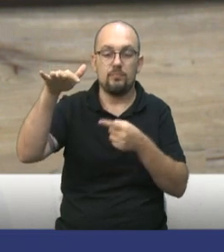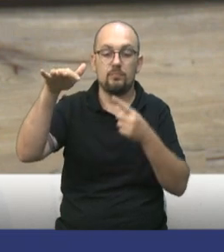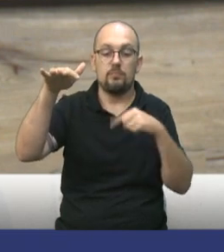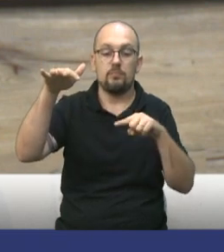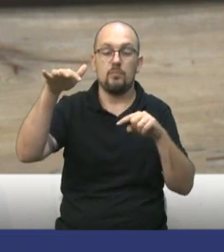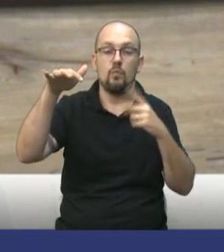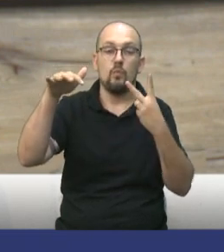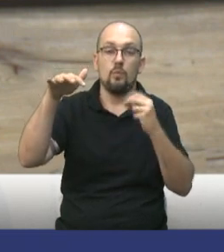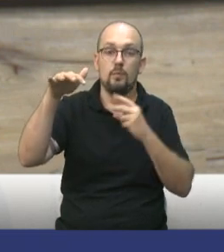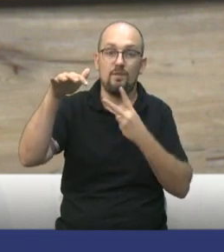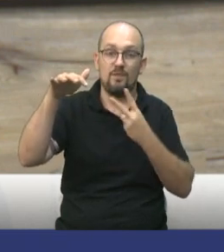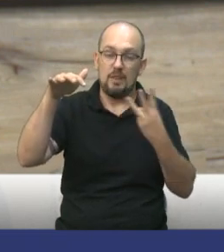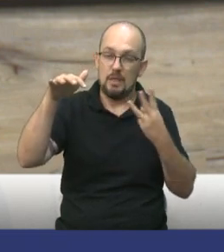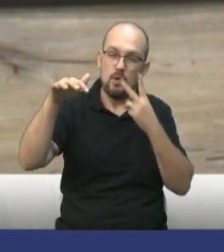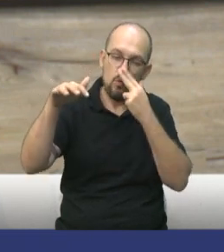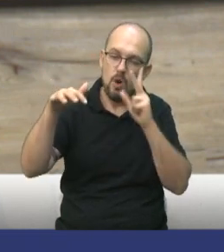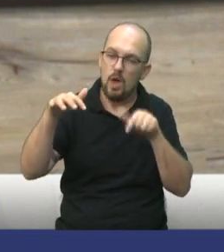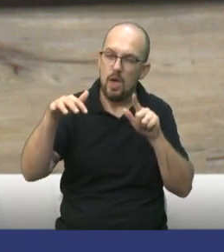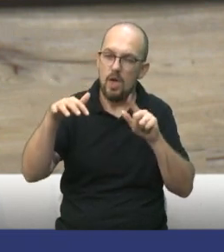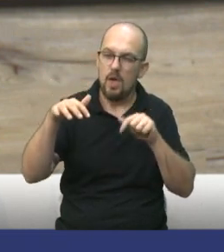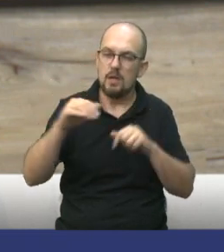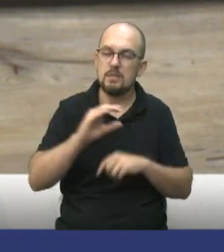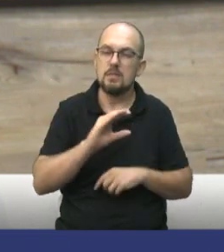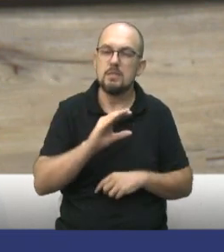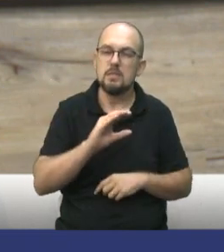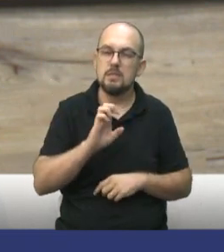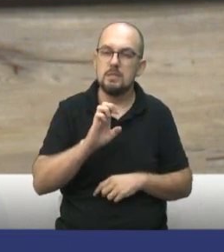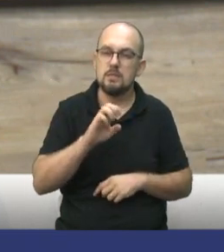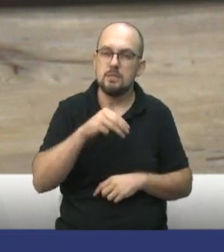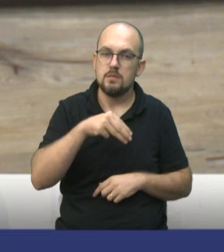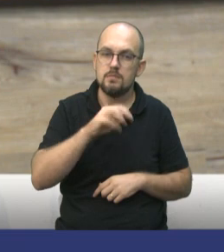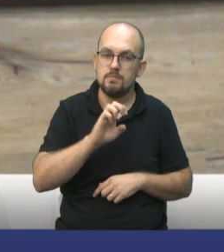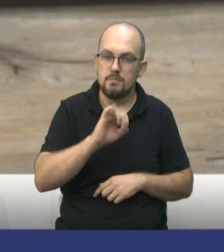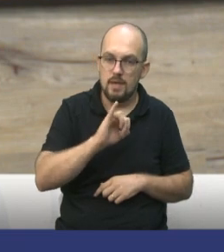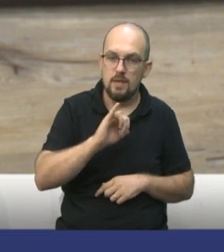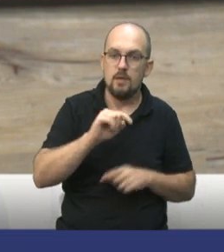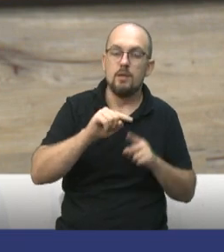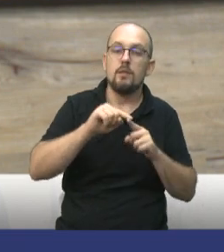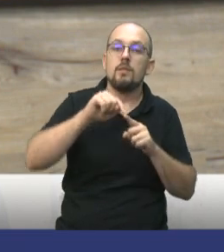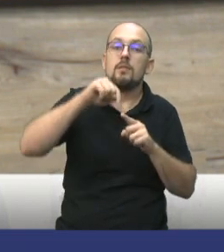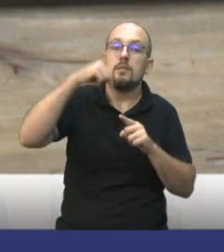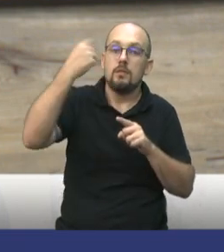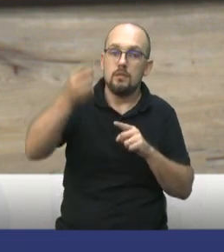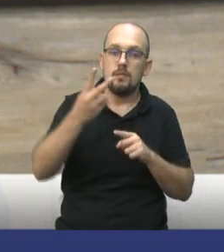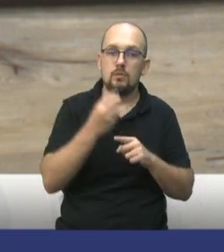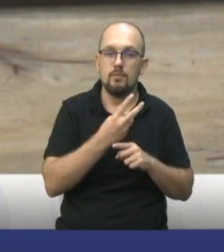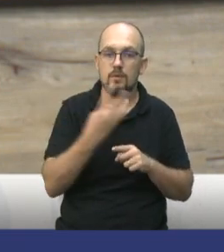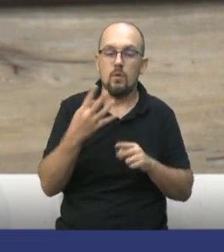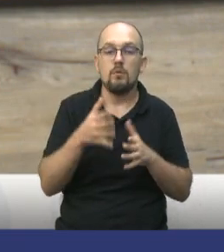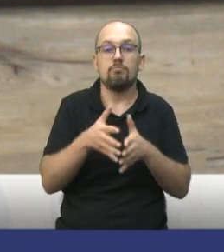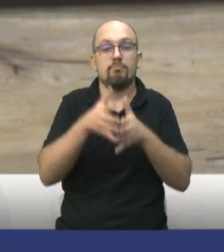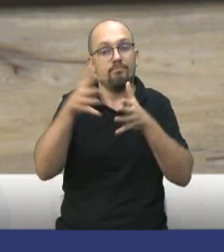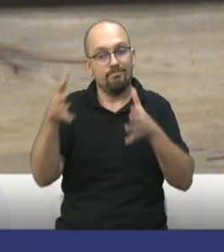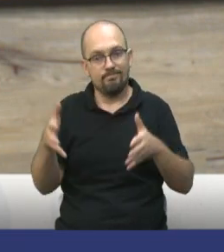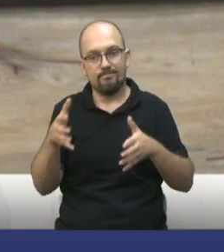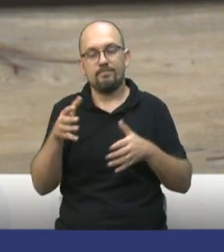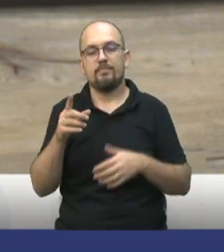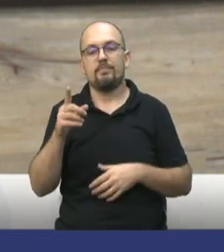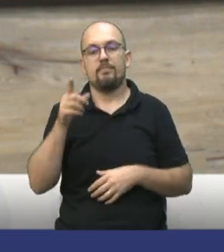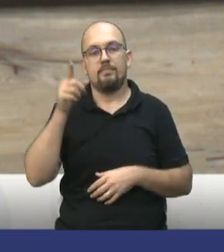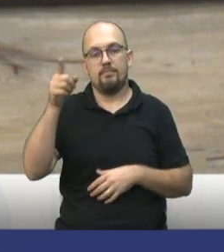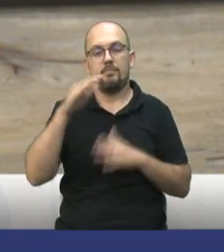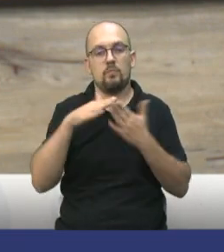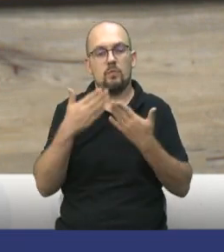que é o CMEI, se não me falha a memória, é para a ampliação da EMF no Cidade Alta. Então, aí, esse dado eu posso te